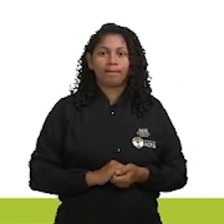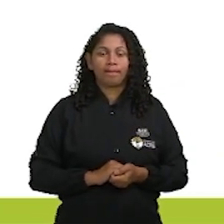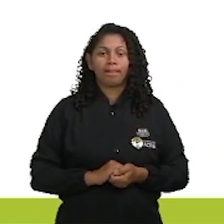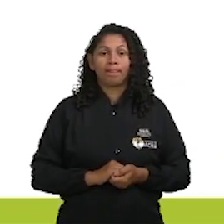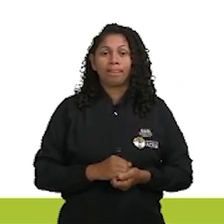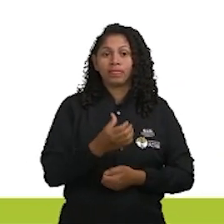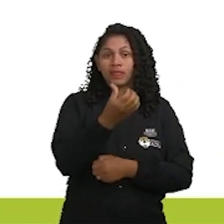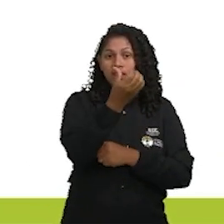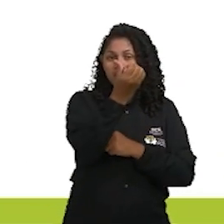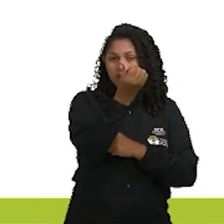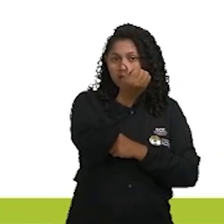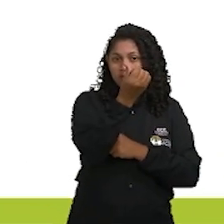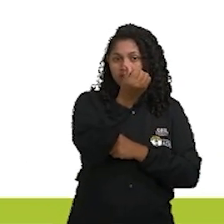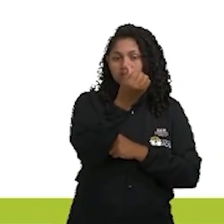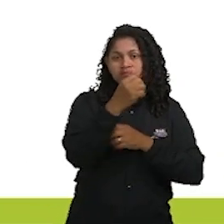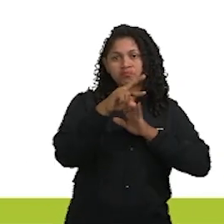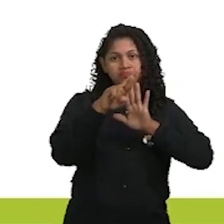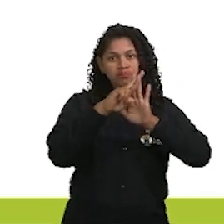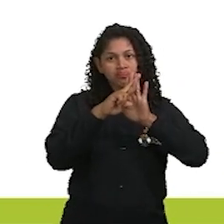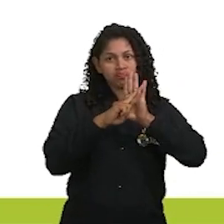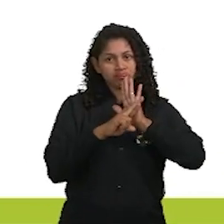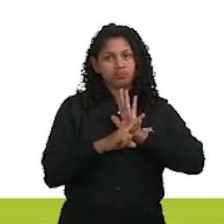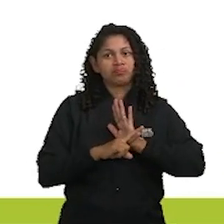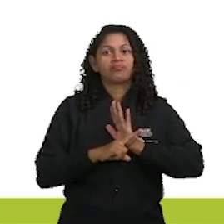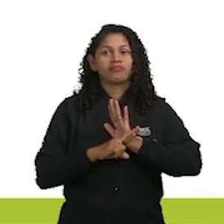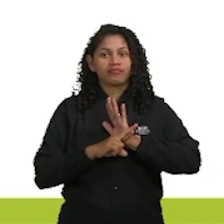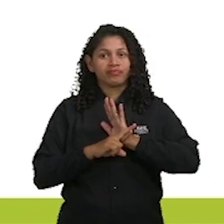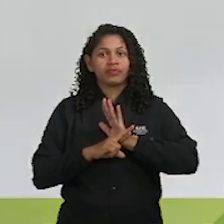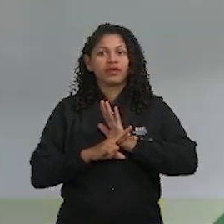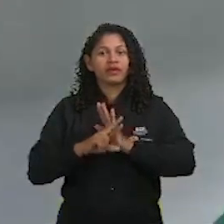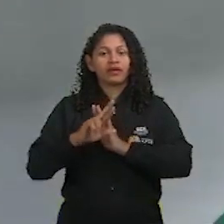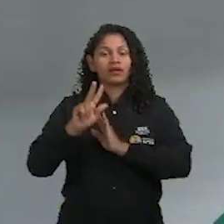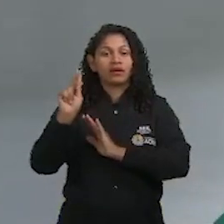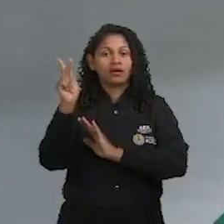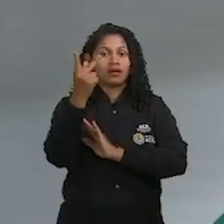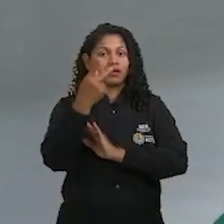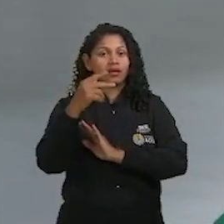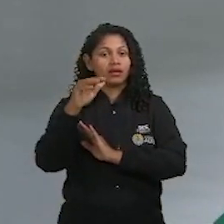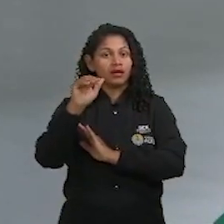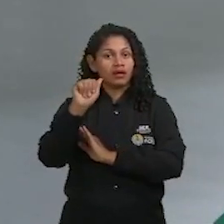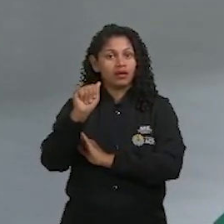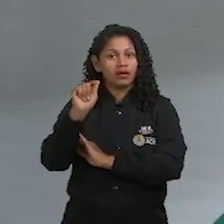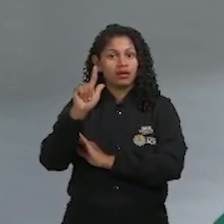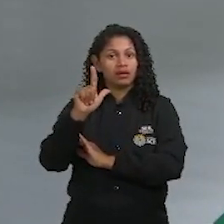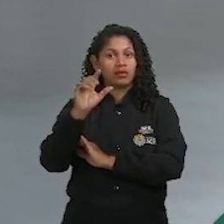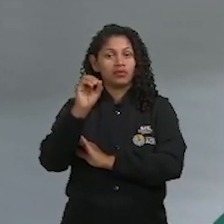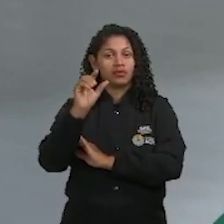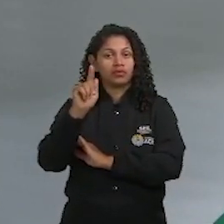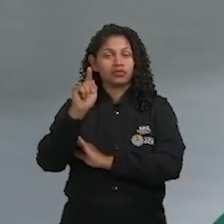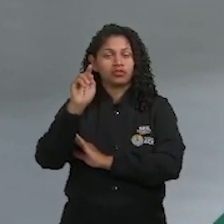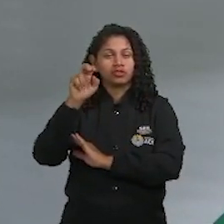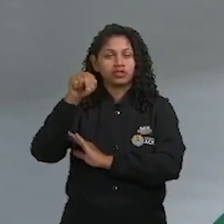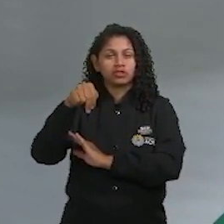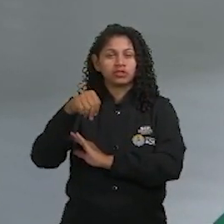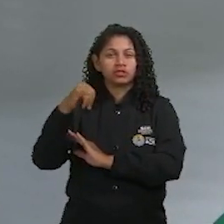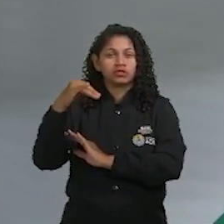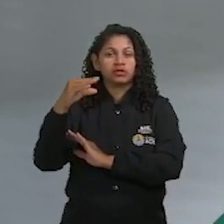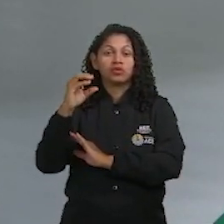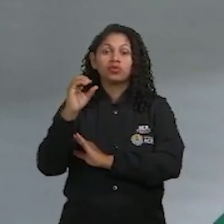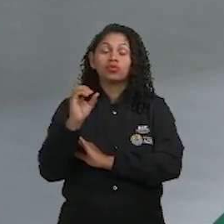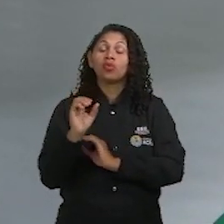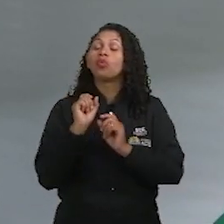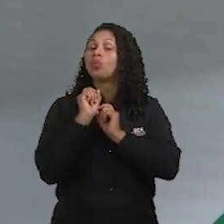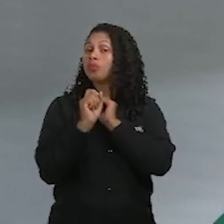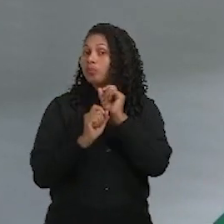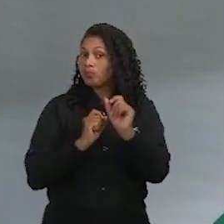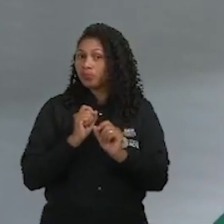Sexta regra. Os halogênios, eles apresentam NOx igual a menos 1. O que são os halogênios?